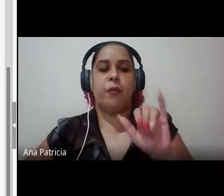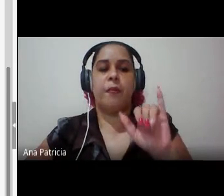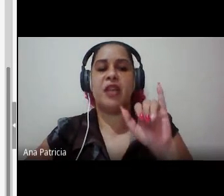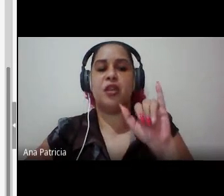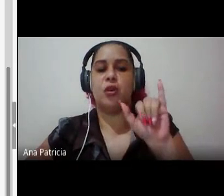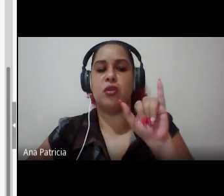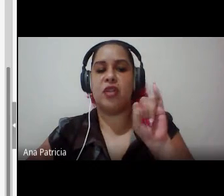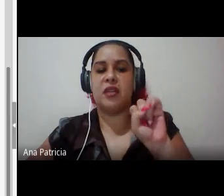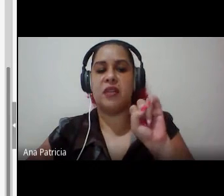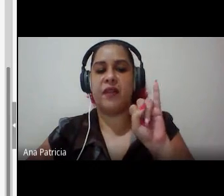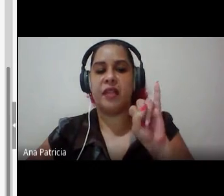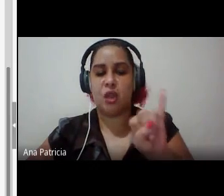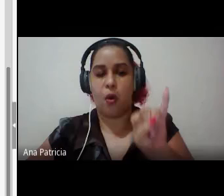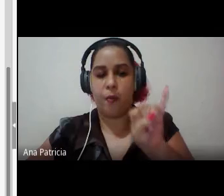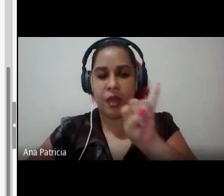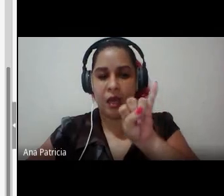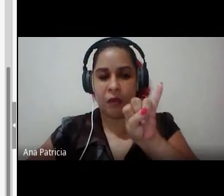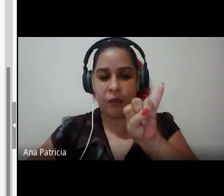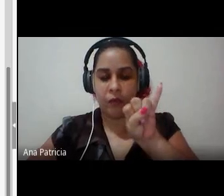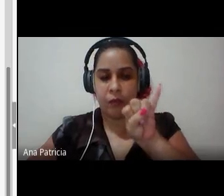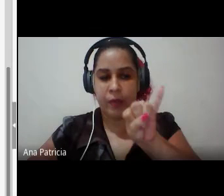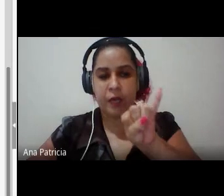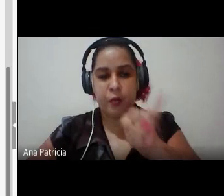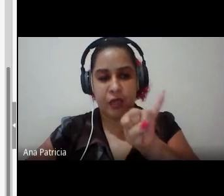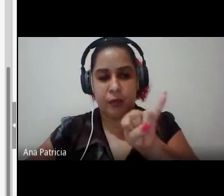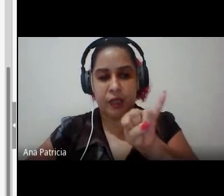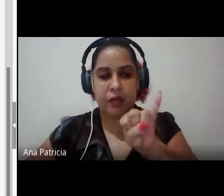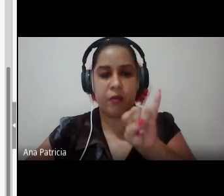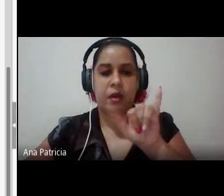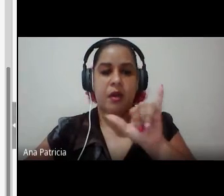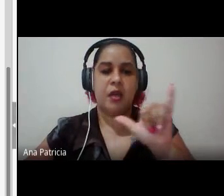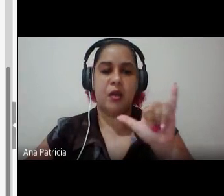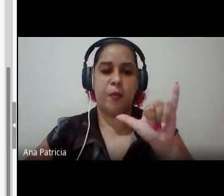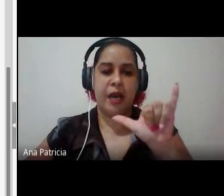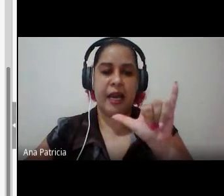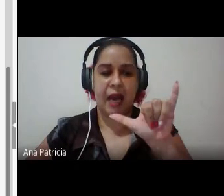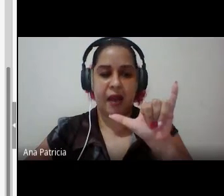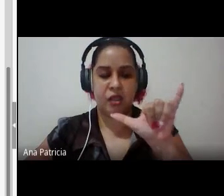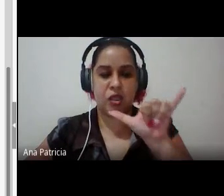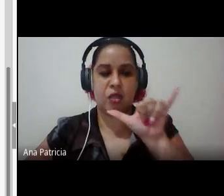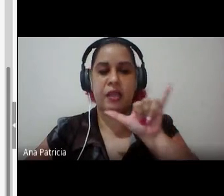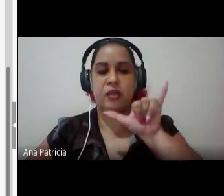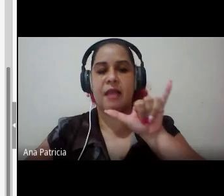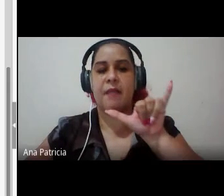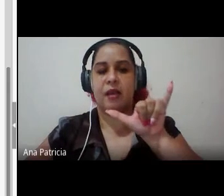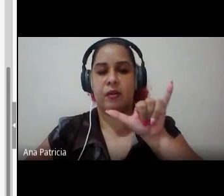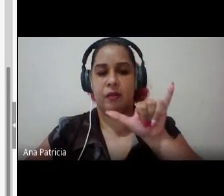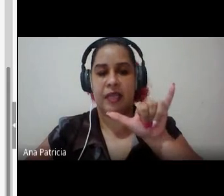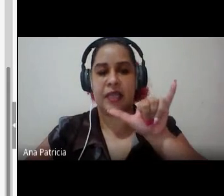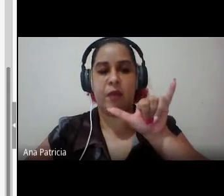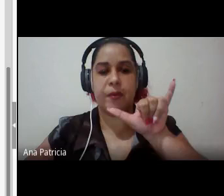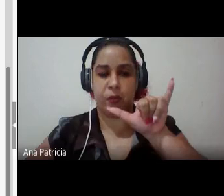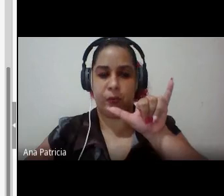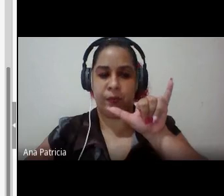Y, baixa todos os dedos, levanta só o mínimo, o dedo mindinho, e o polegar. Deixa só eles dois abertos.